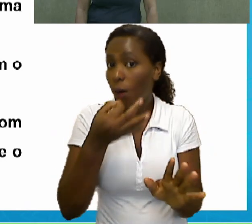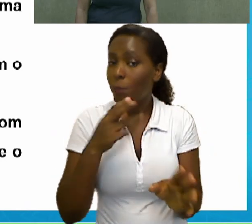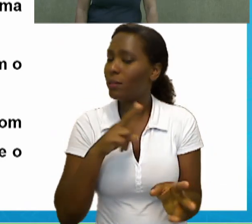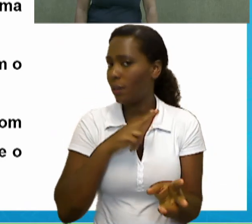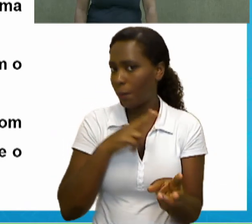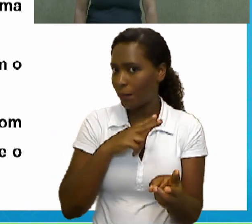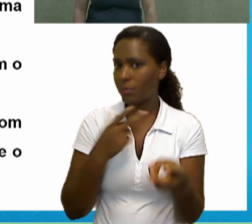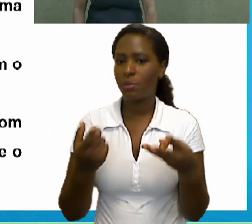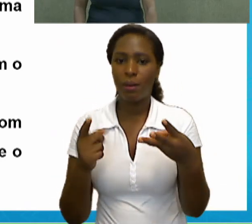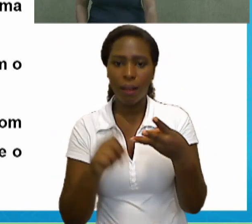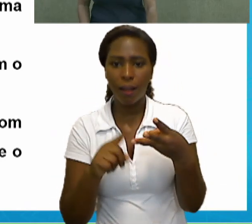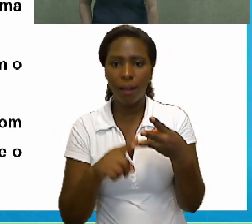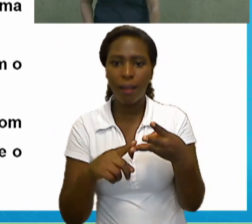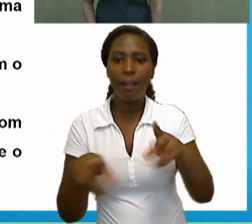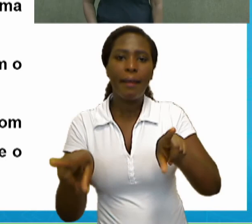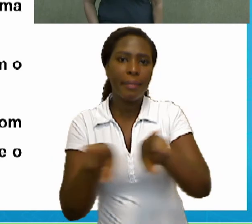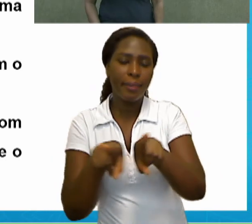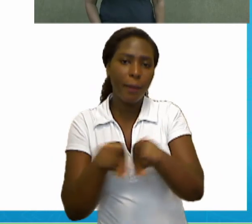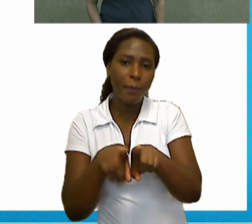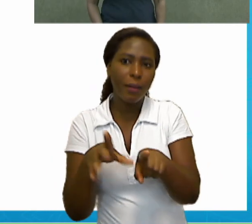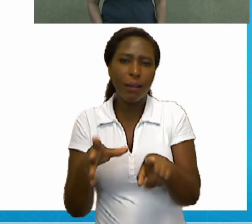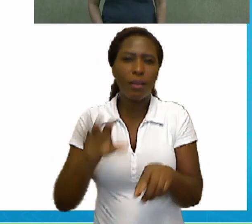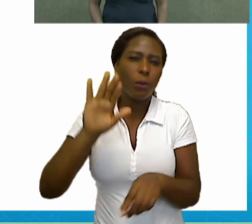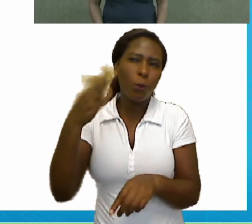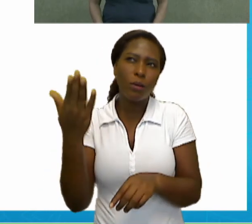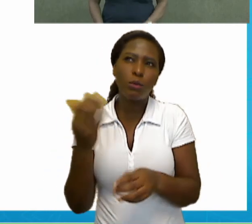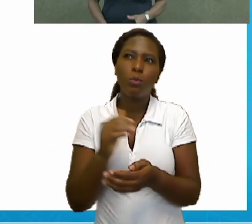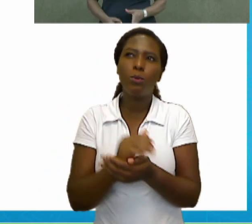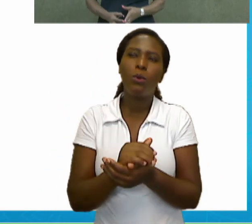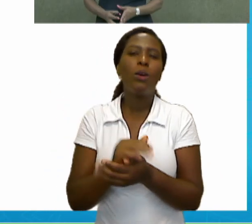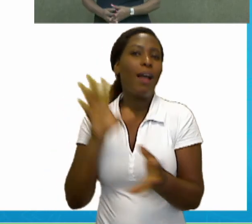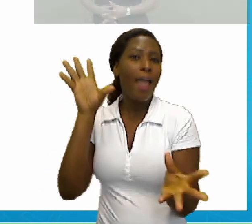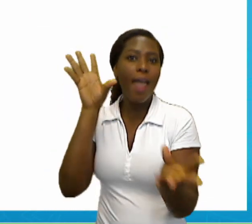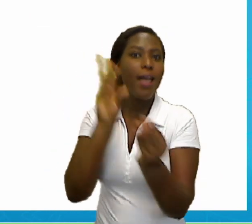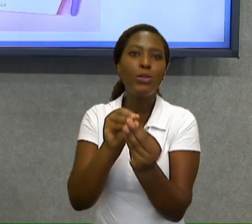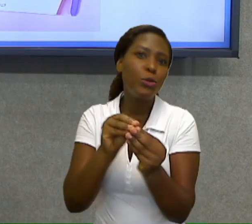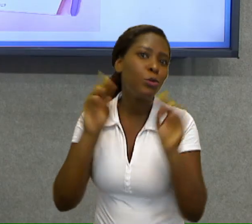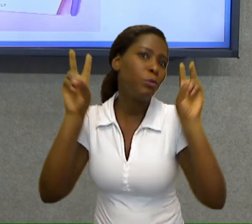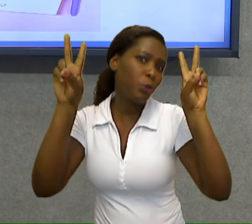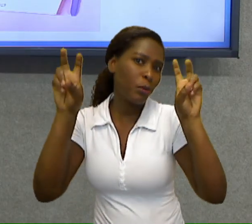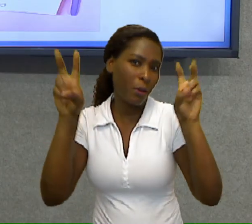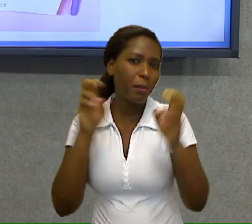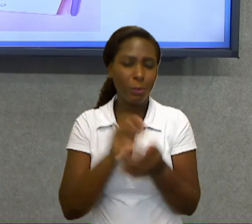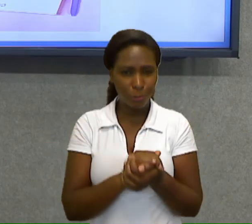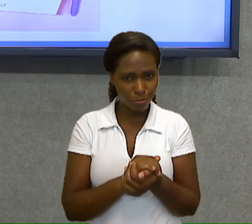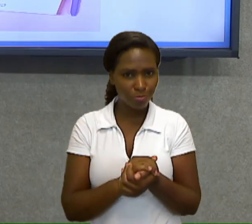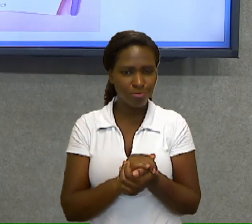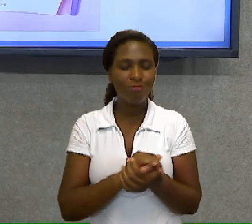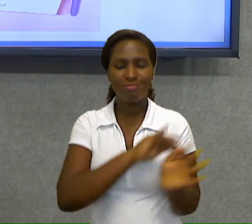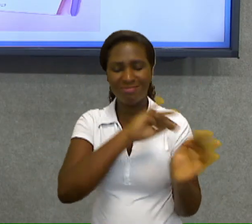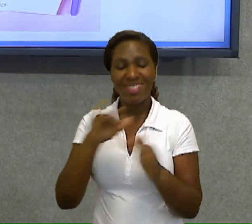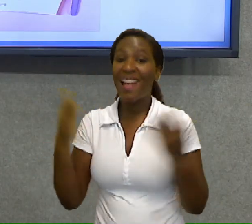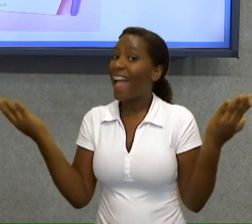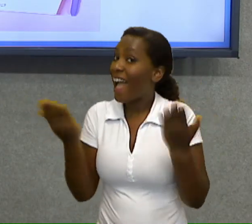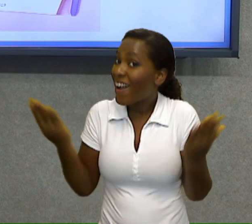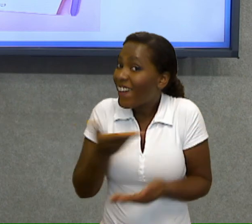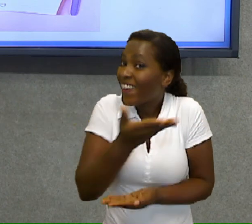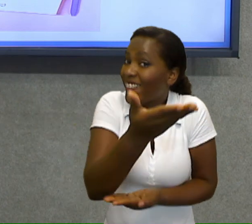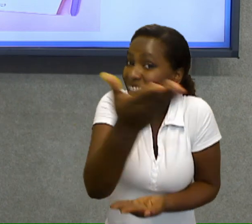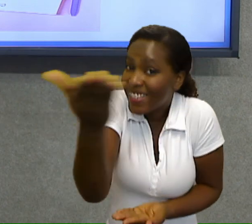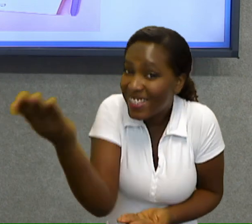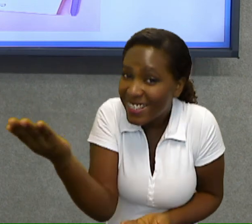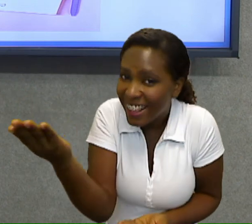determinada conclusão sobre o tema. Bem, pessoal, agora é com vocês.